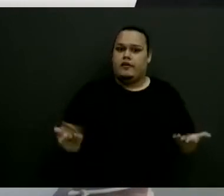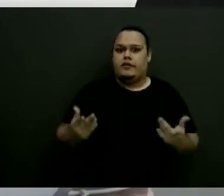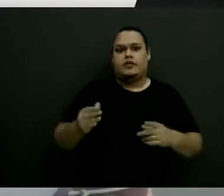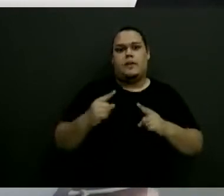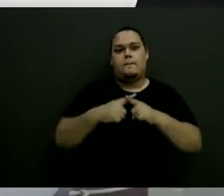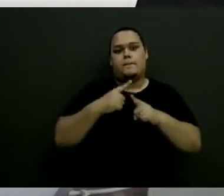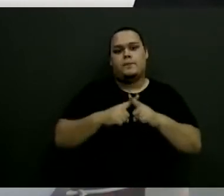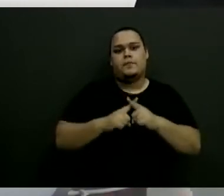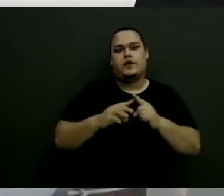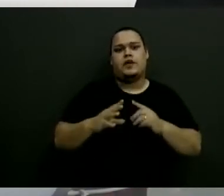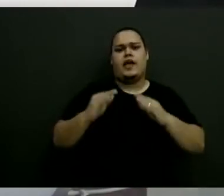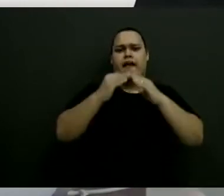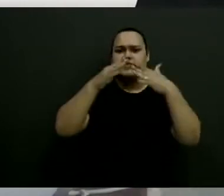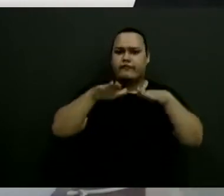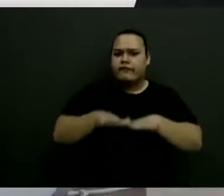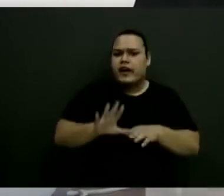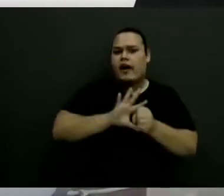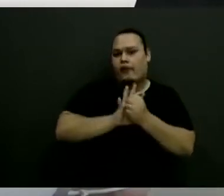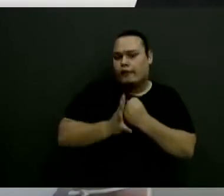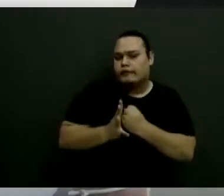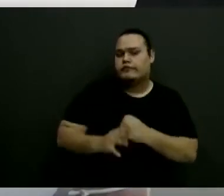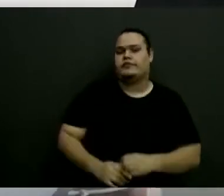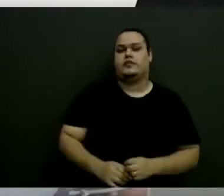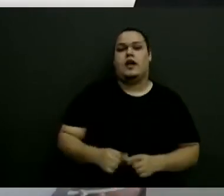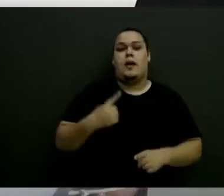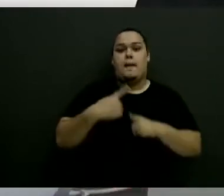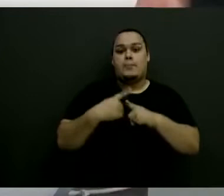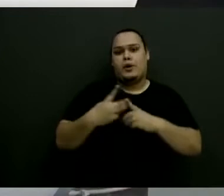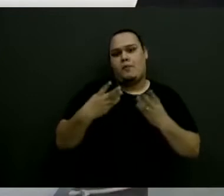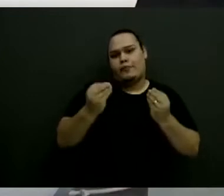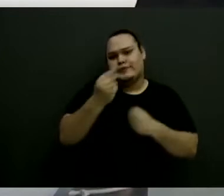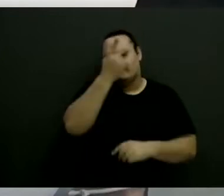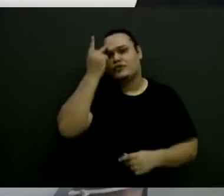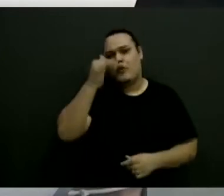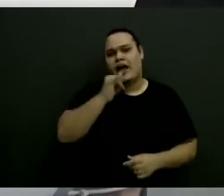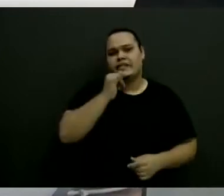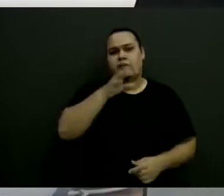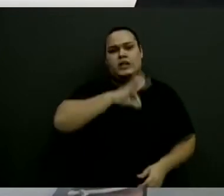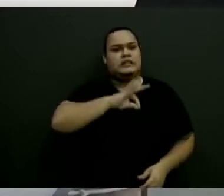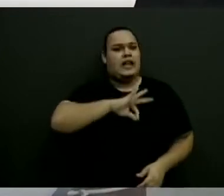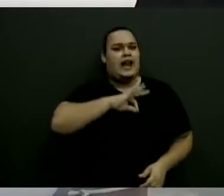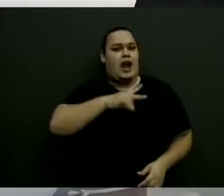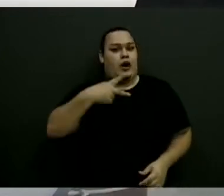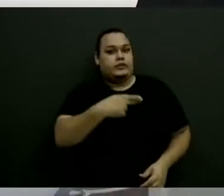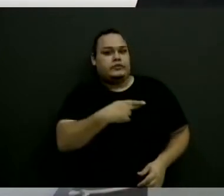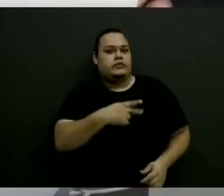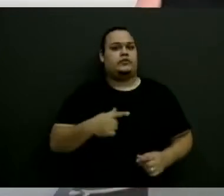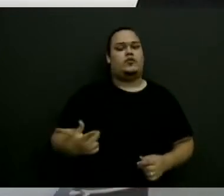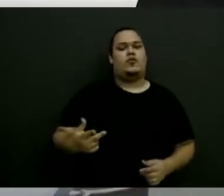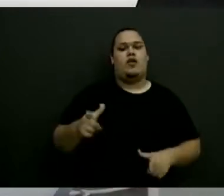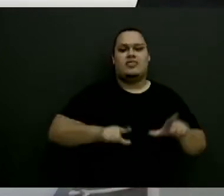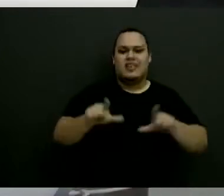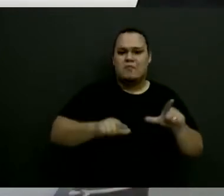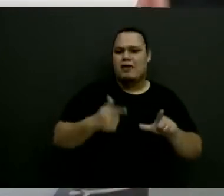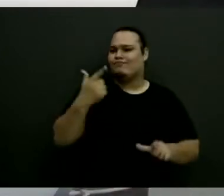nós tivemos muitas pessoas que perderam seu emprego, tiveram seu salário reduzido. Isso é